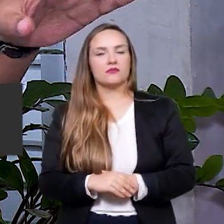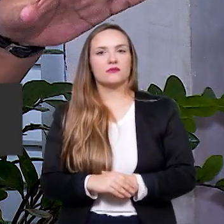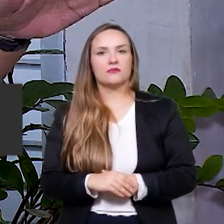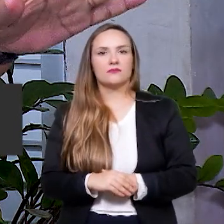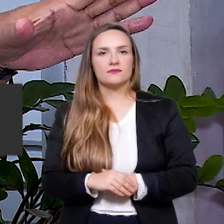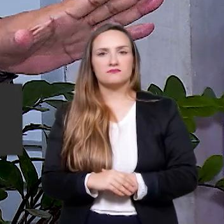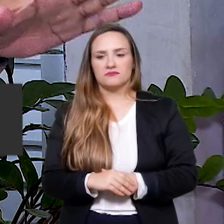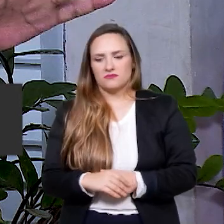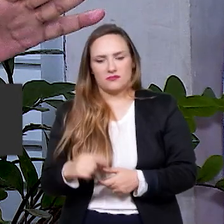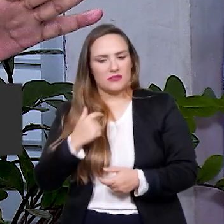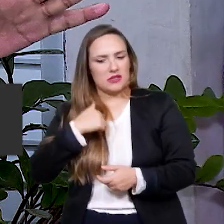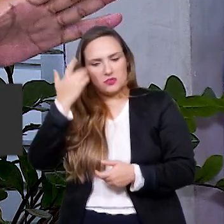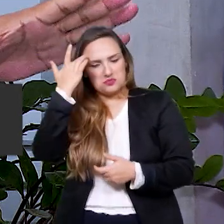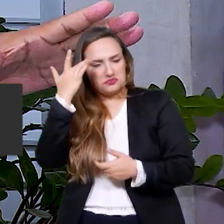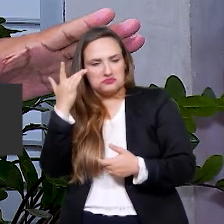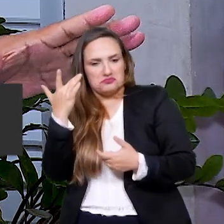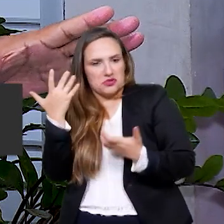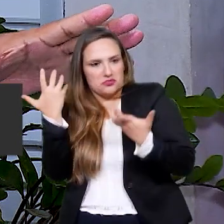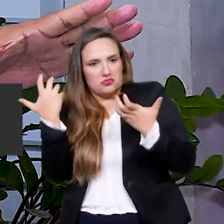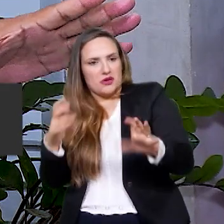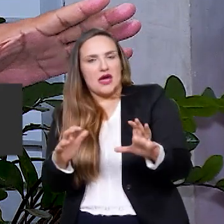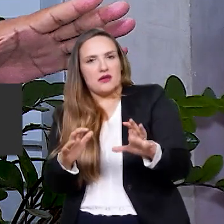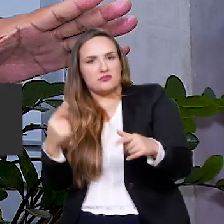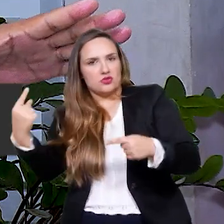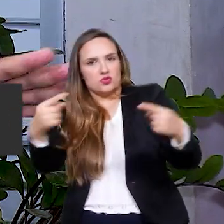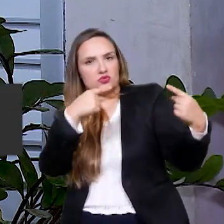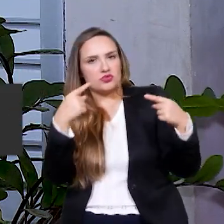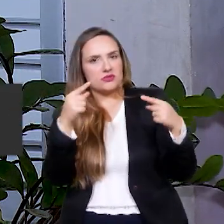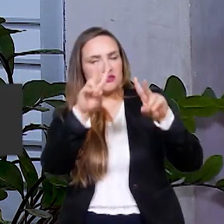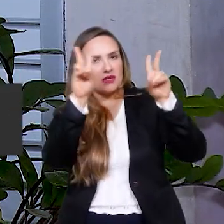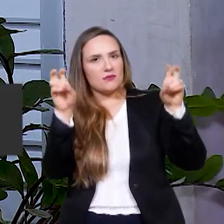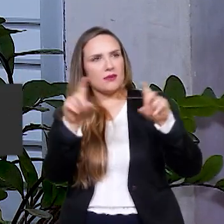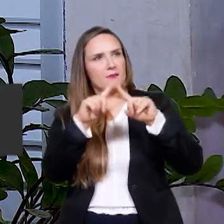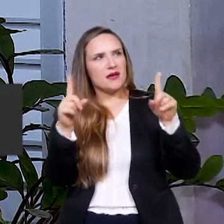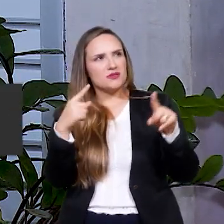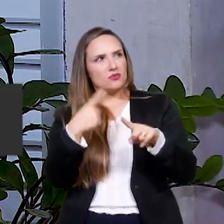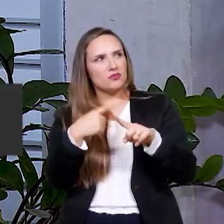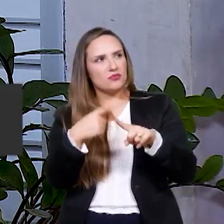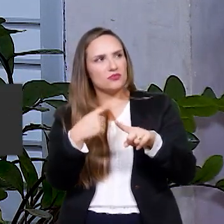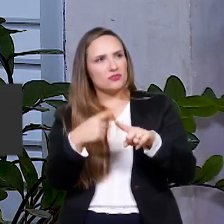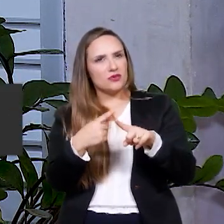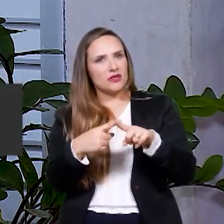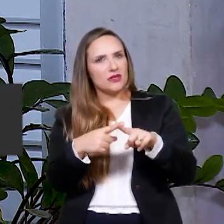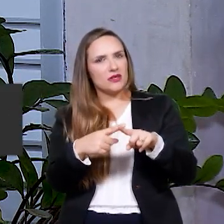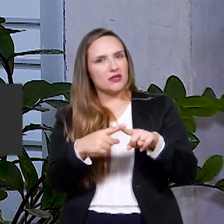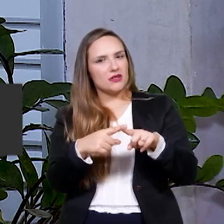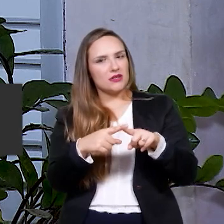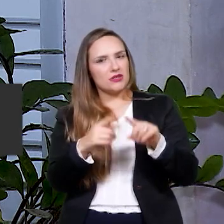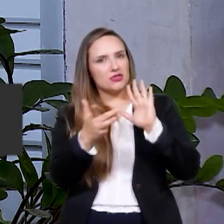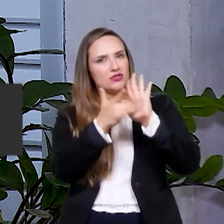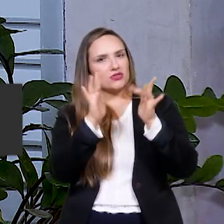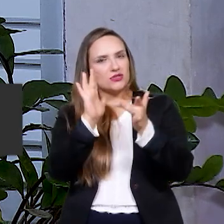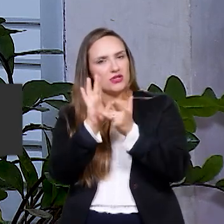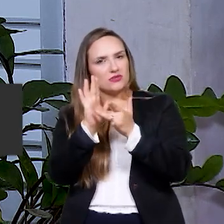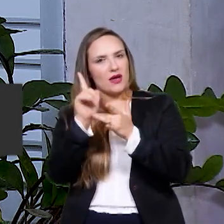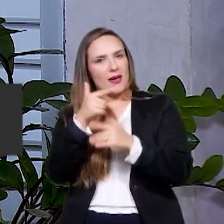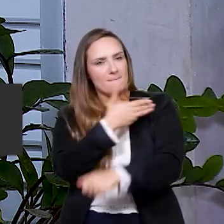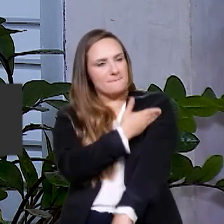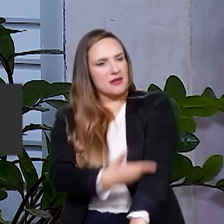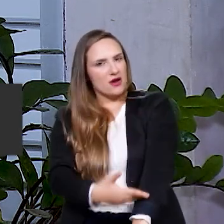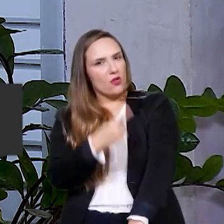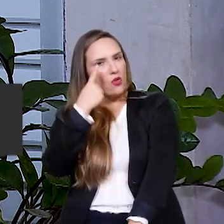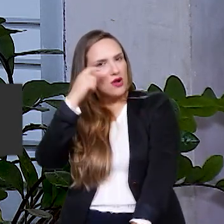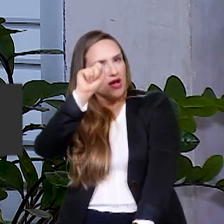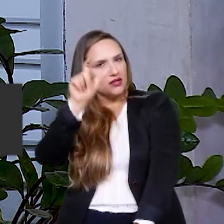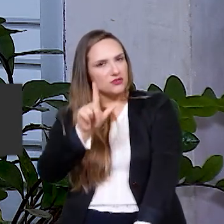muita gente não interessa discutir essa questão. Né? Mas como que Jesus Cristo era branco, de olhos claros, sendo que ele nasceu numa região e